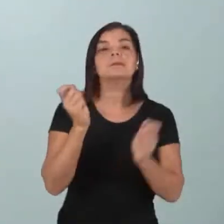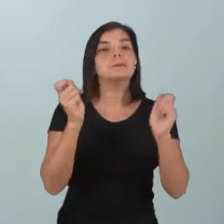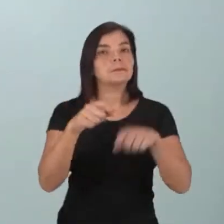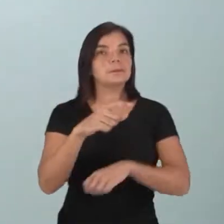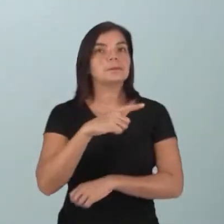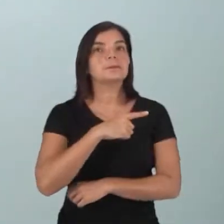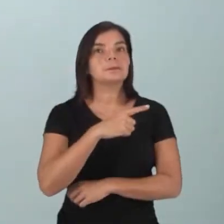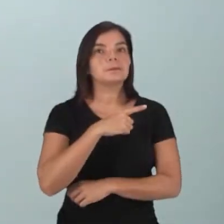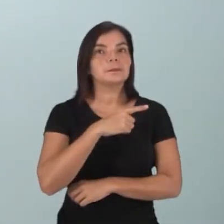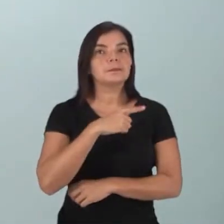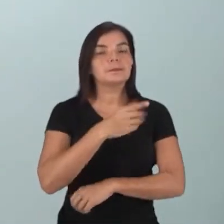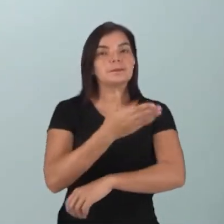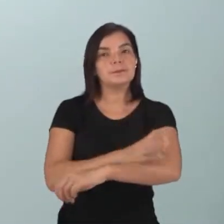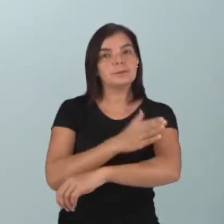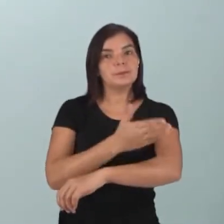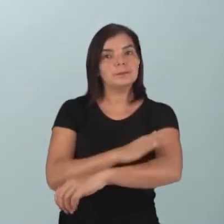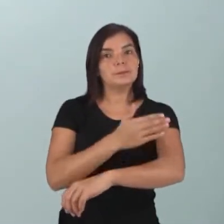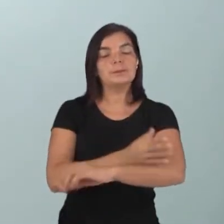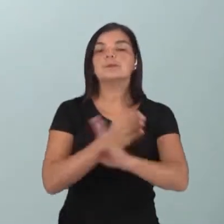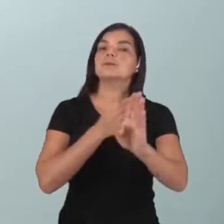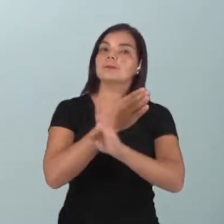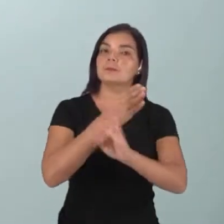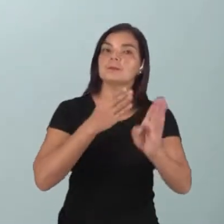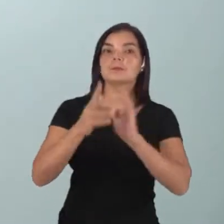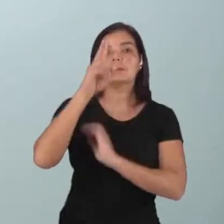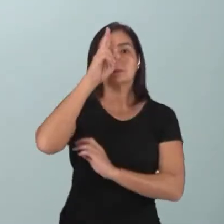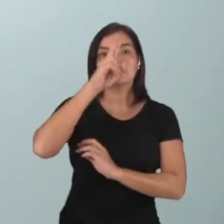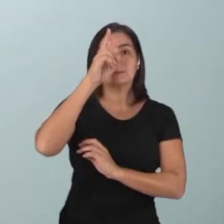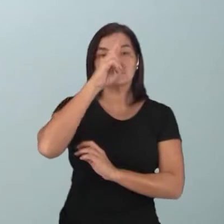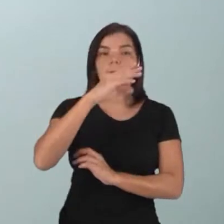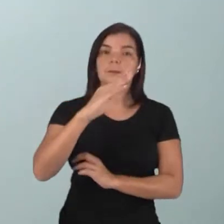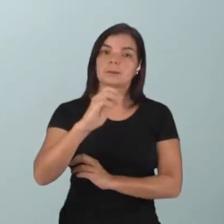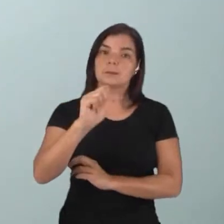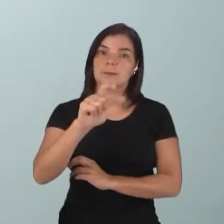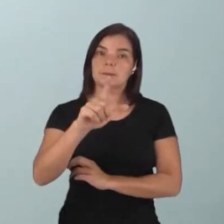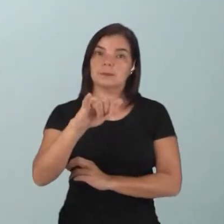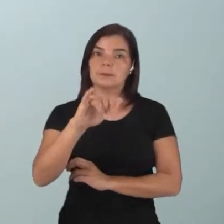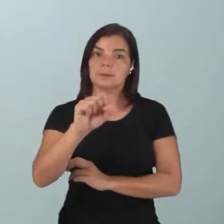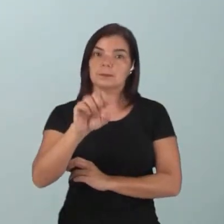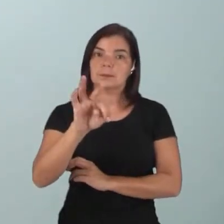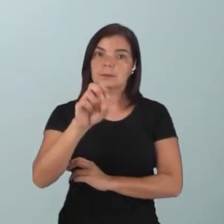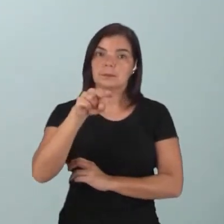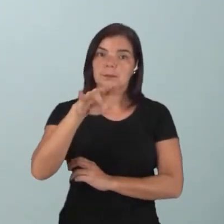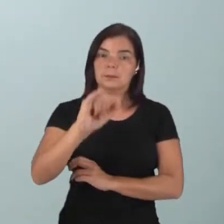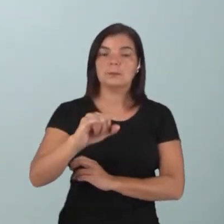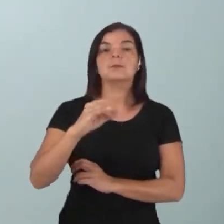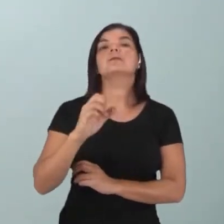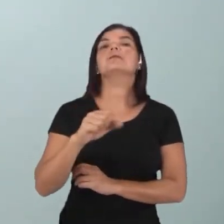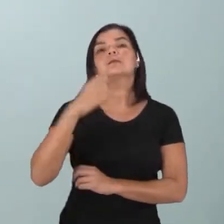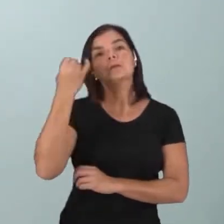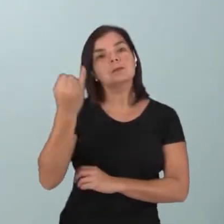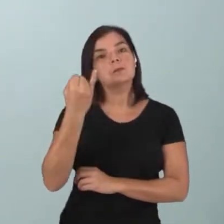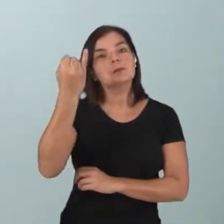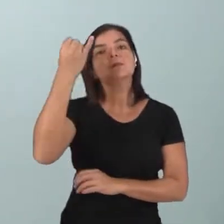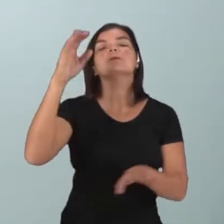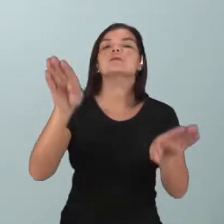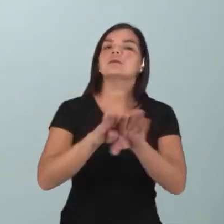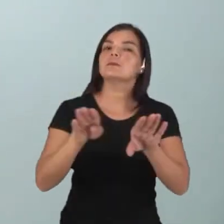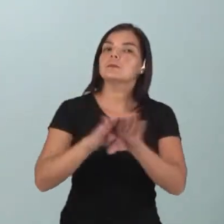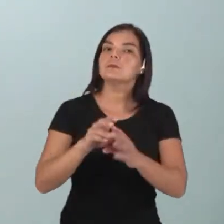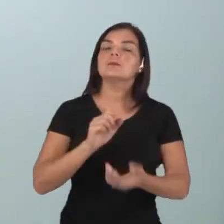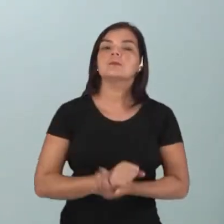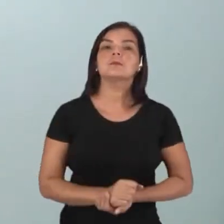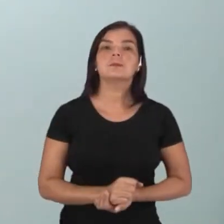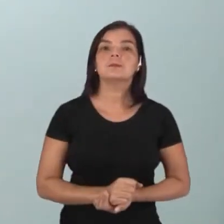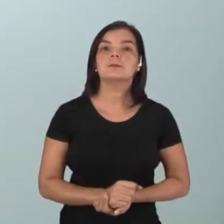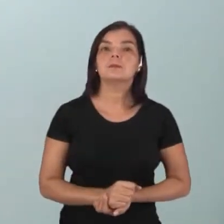pode ter, né, praticando essa modalidade, lembrando que a calistenia é fundamental e imprescindível